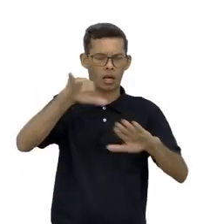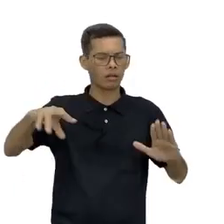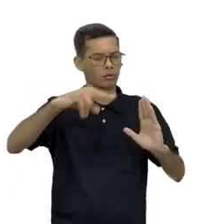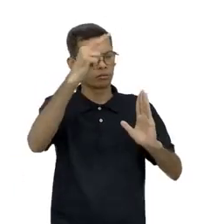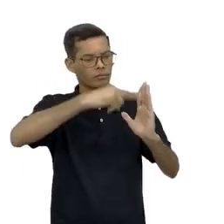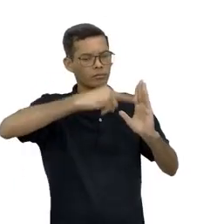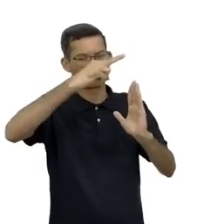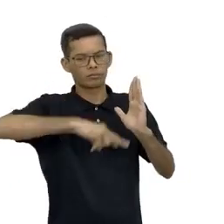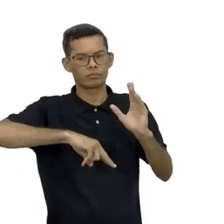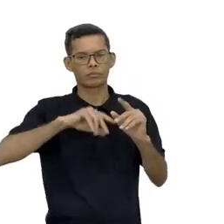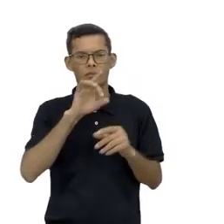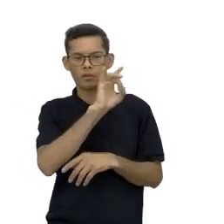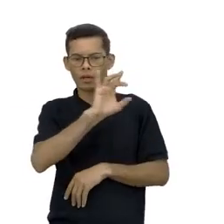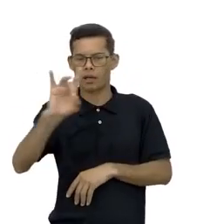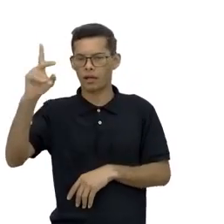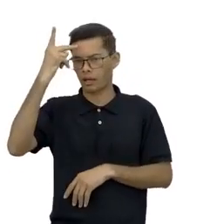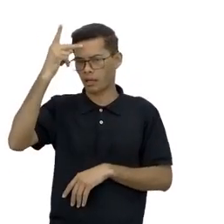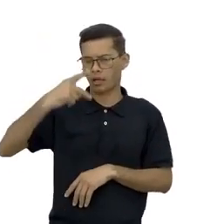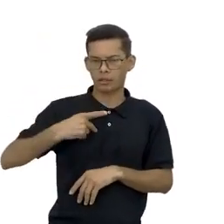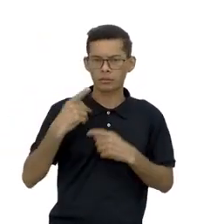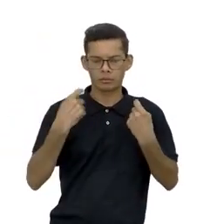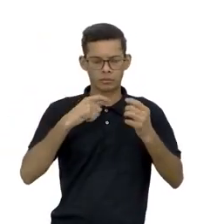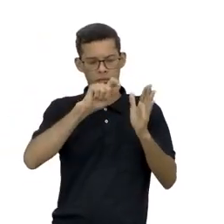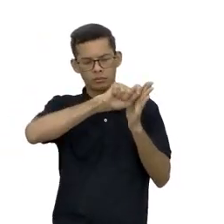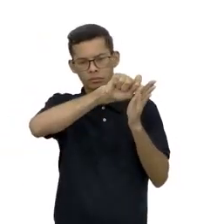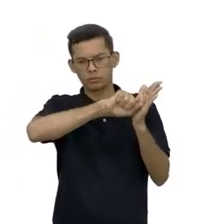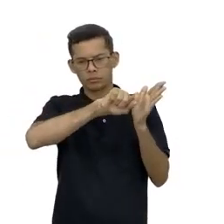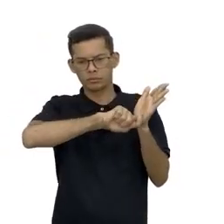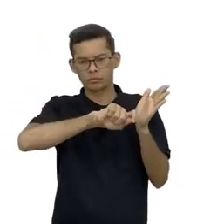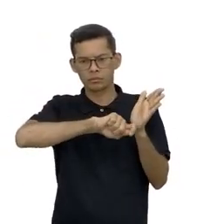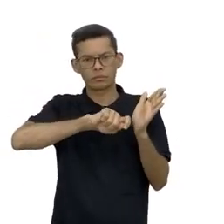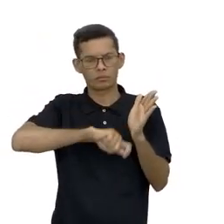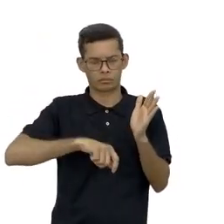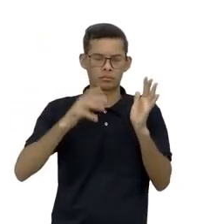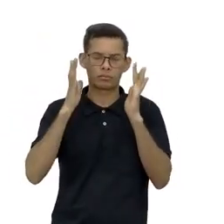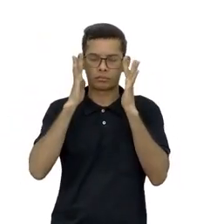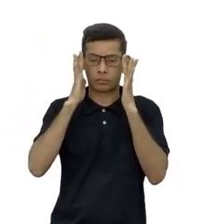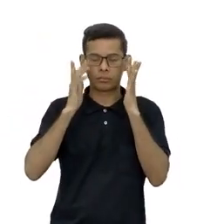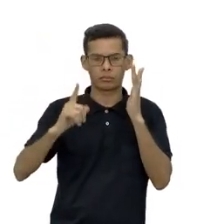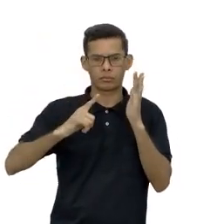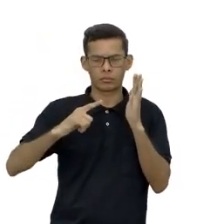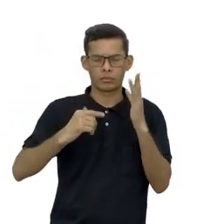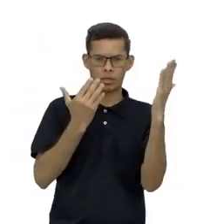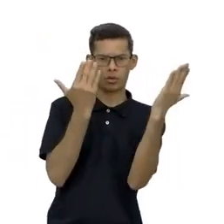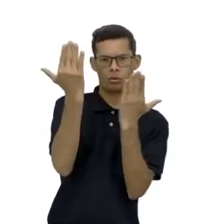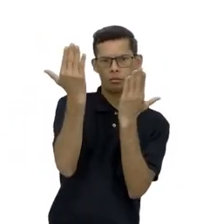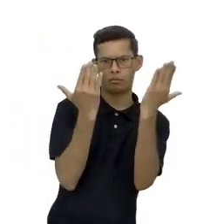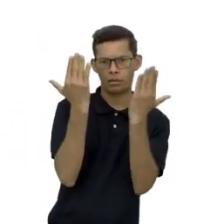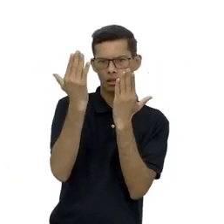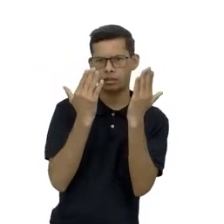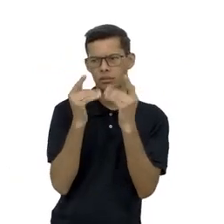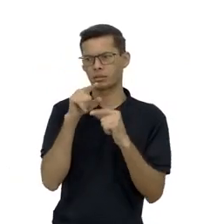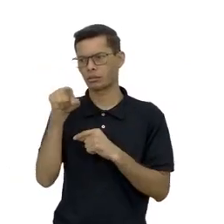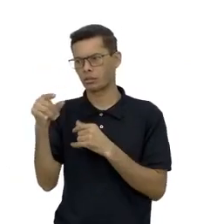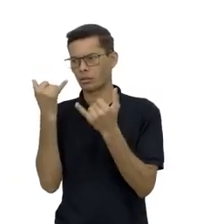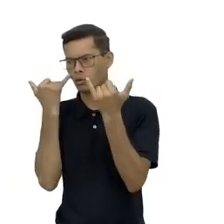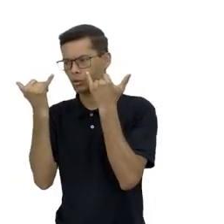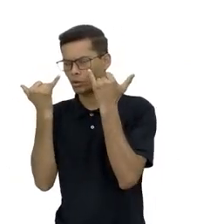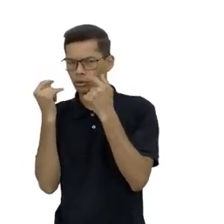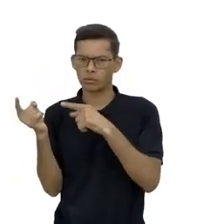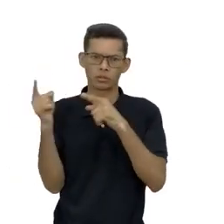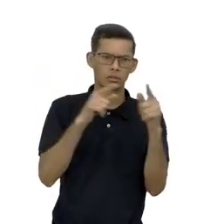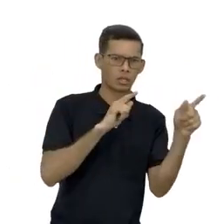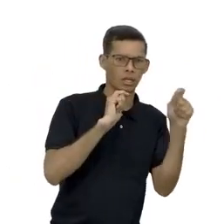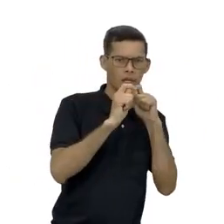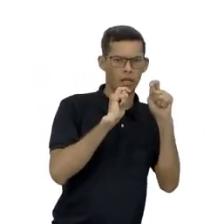deverão individualmente preencher um quadro que propõe a comparação entre notícia e